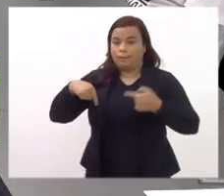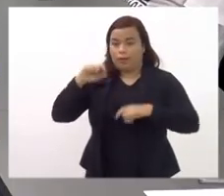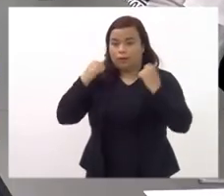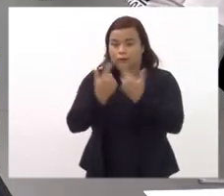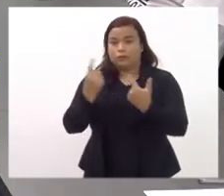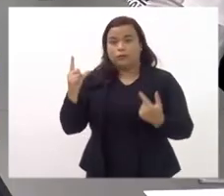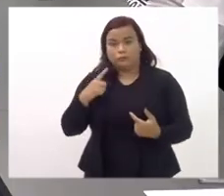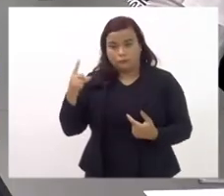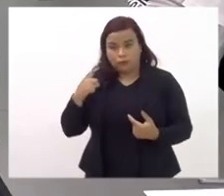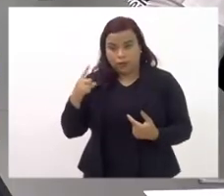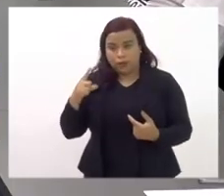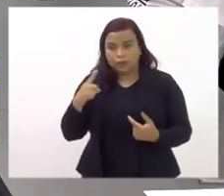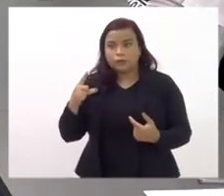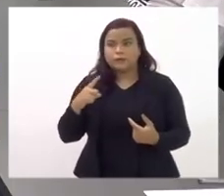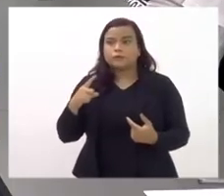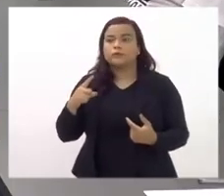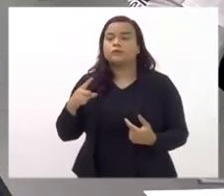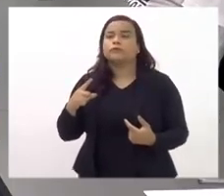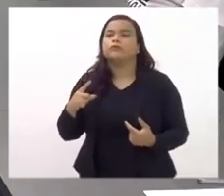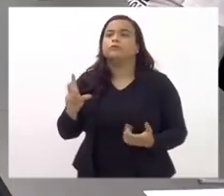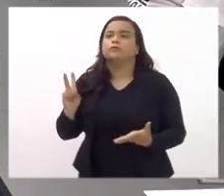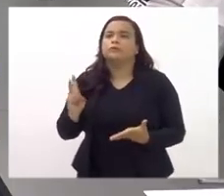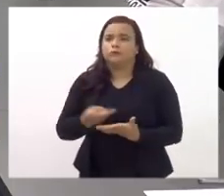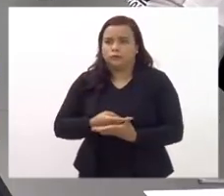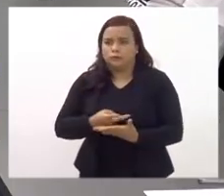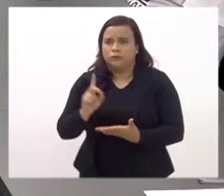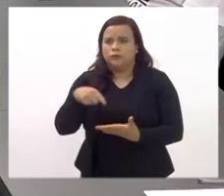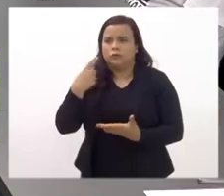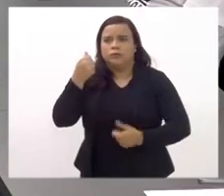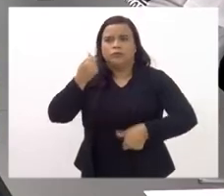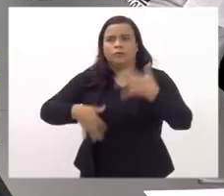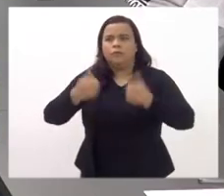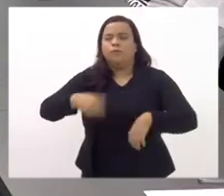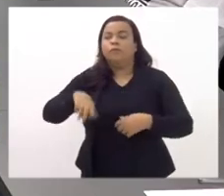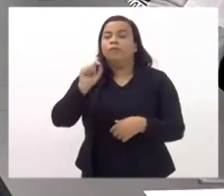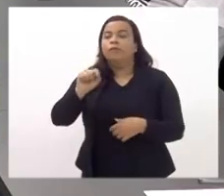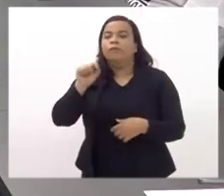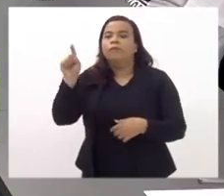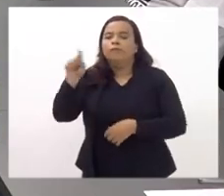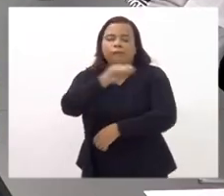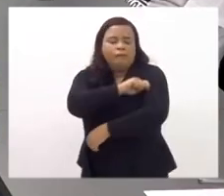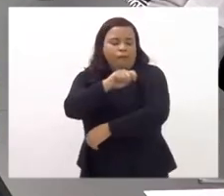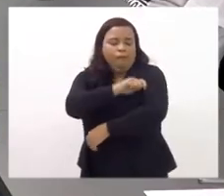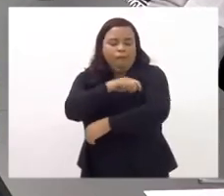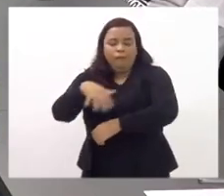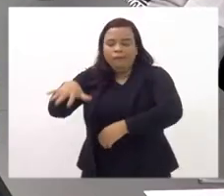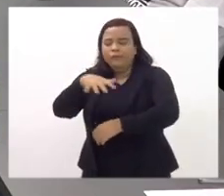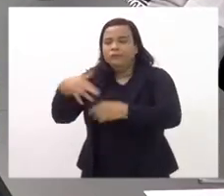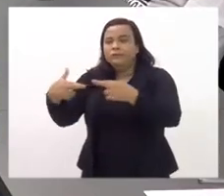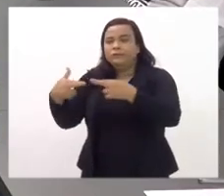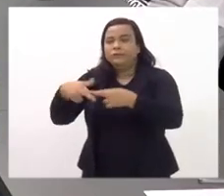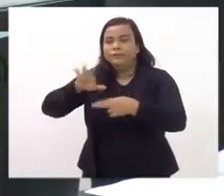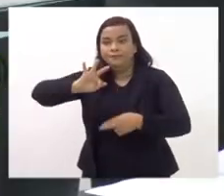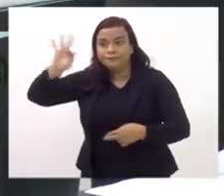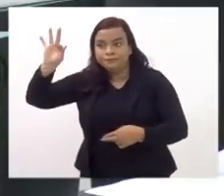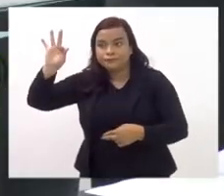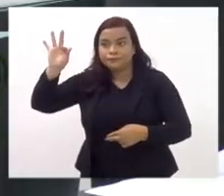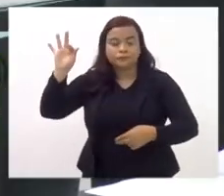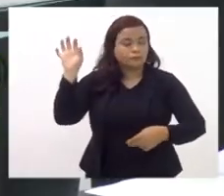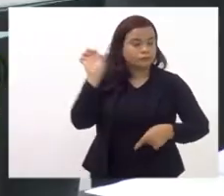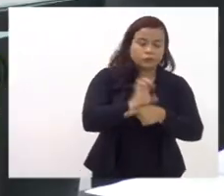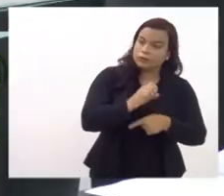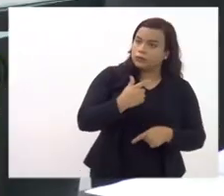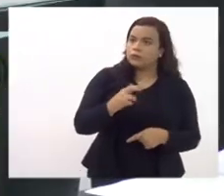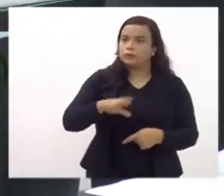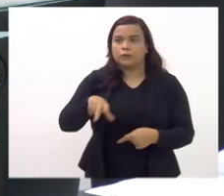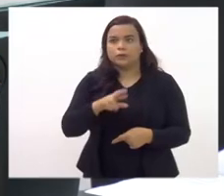que chegou-se a argumentar de que, olha, os estudantes são da rede federal, não são da rede estadual. Falei, olha, por